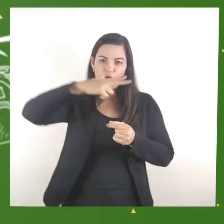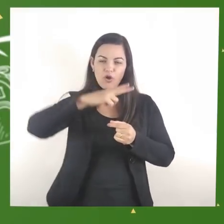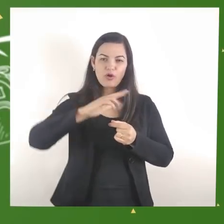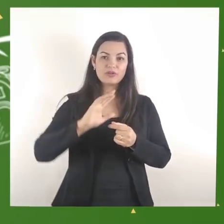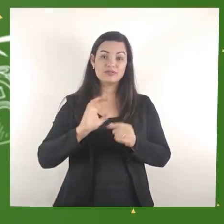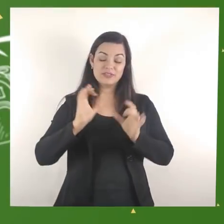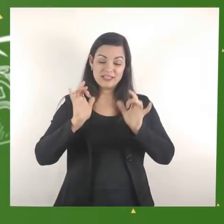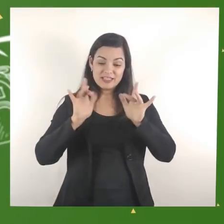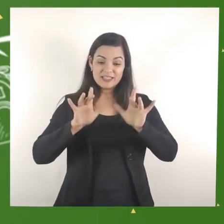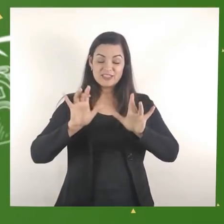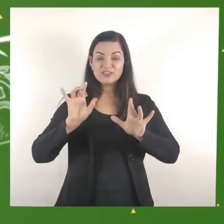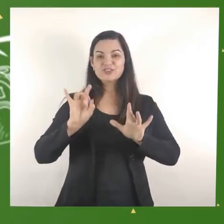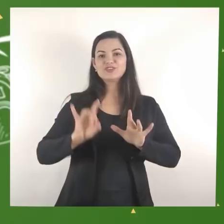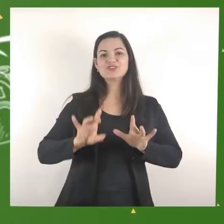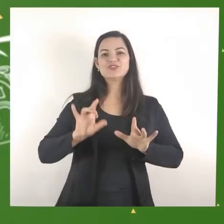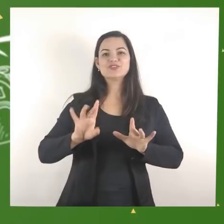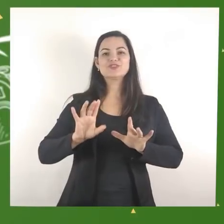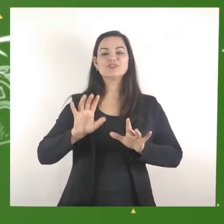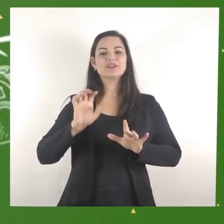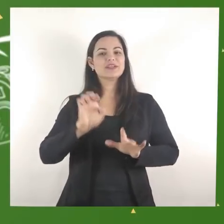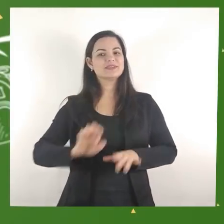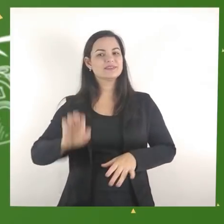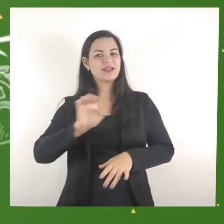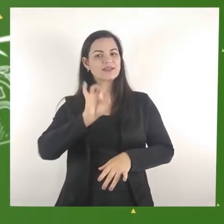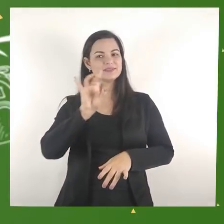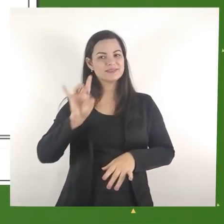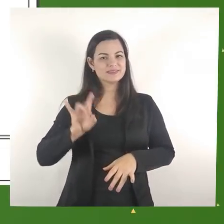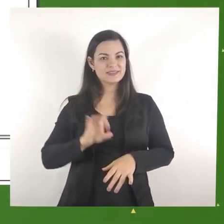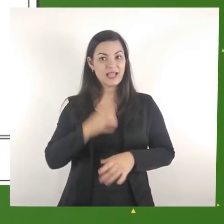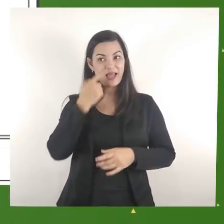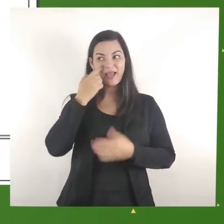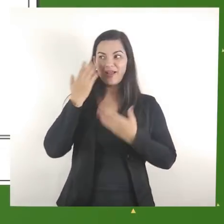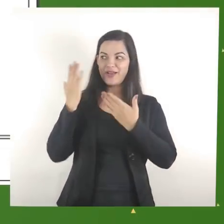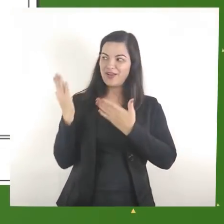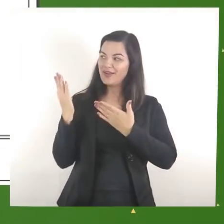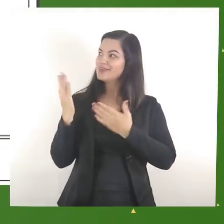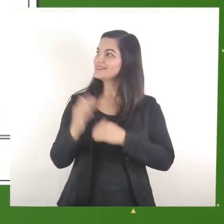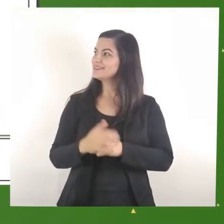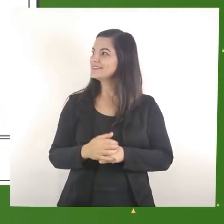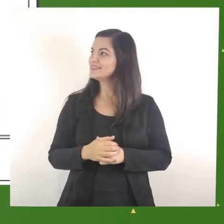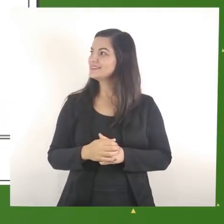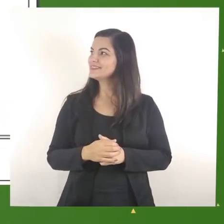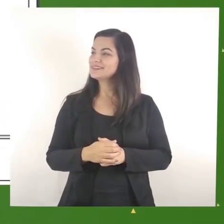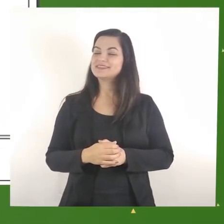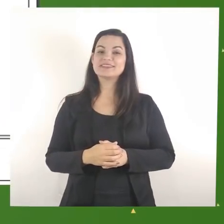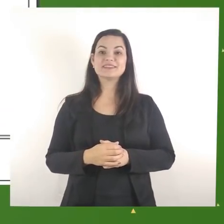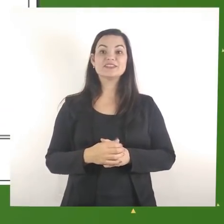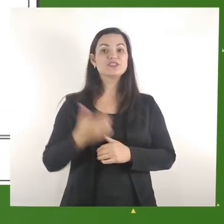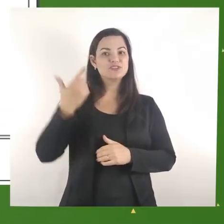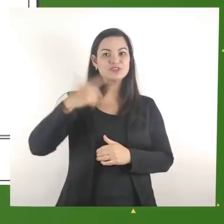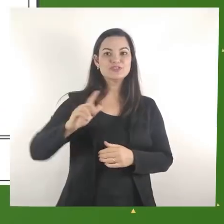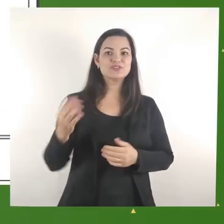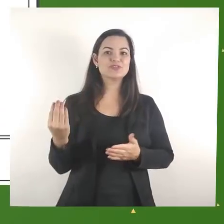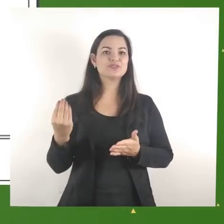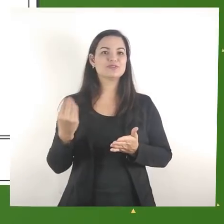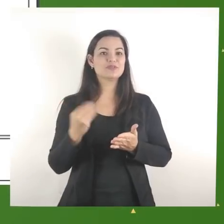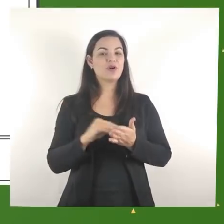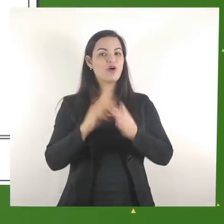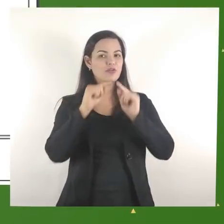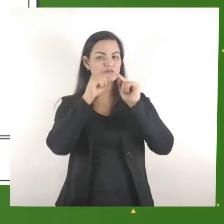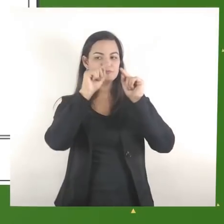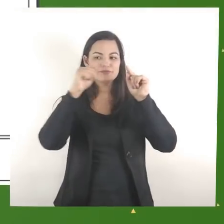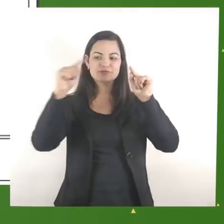só os estados aí da região centro-oeste. Então, tá aqui, ó. A Pro vai marcar de novo aqui, ó, para quem